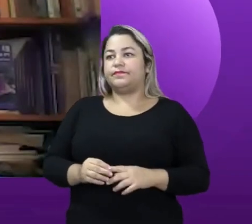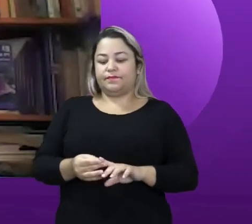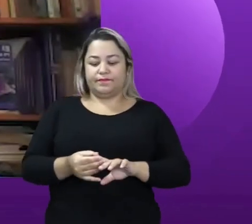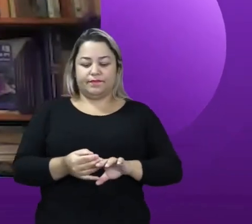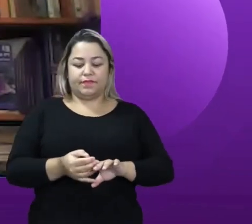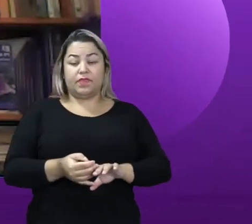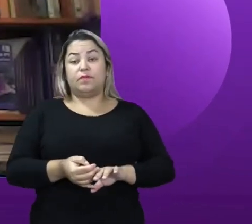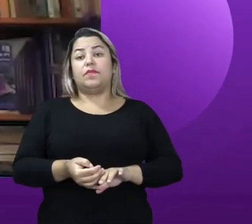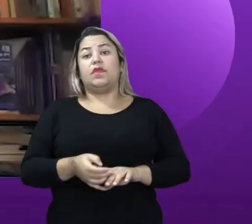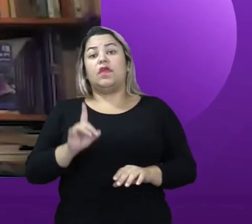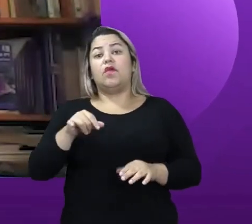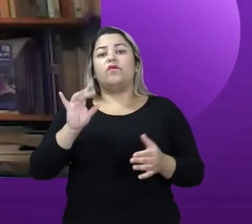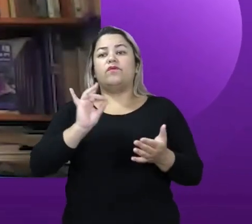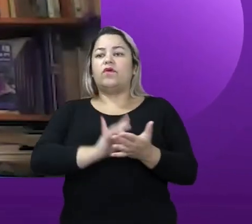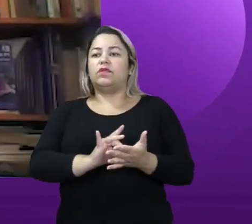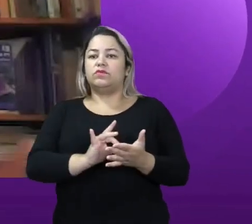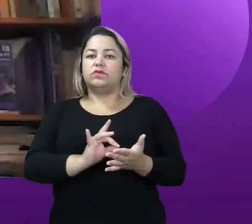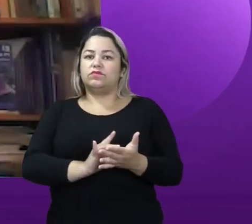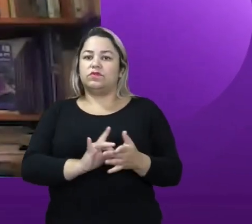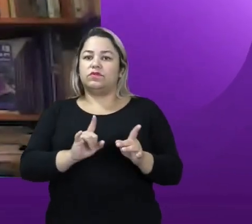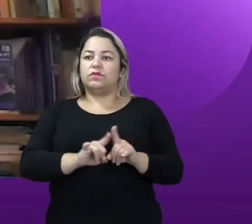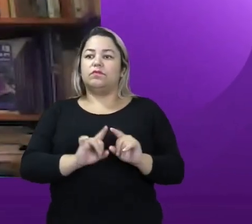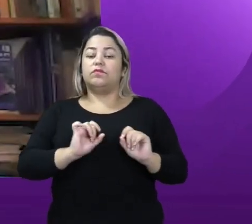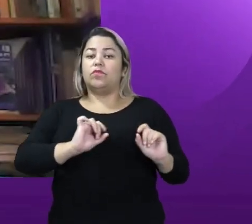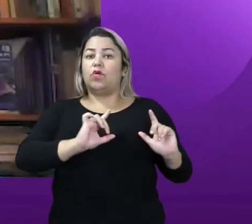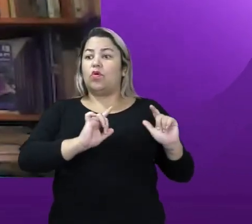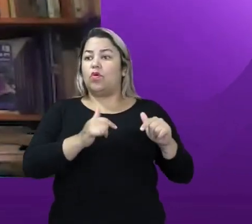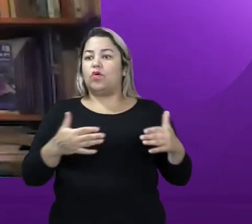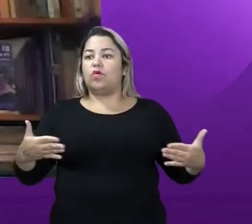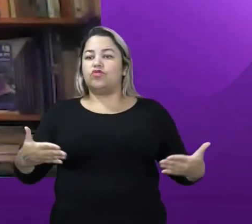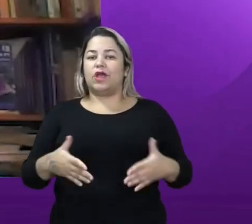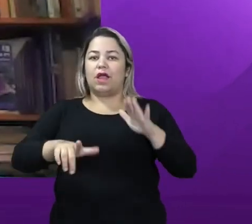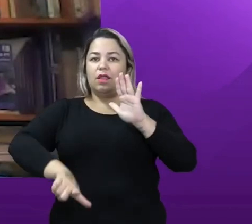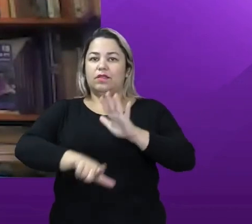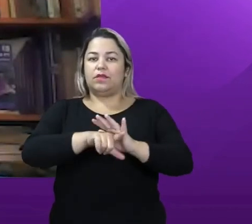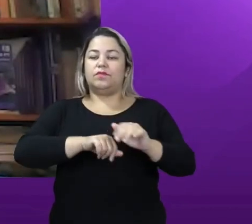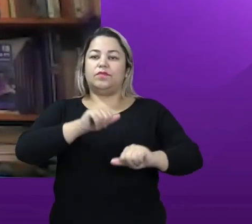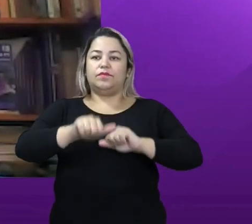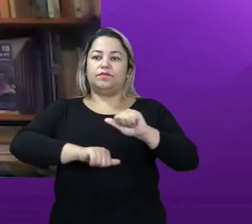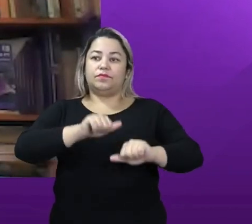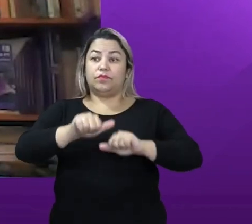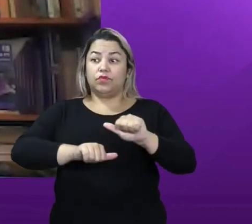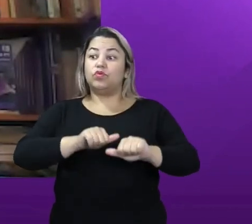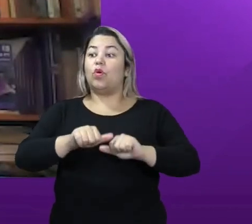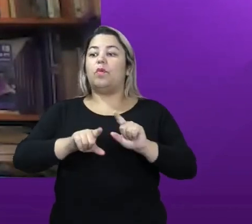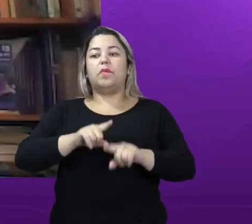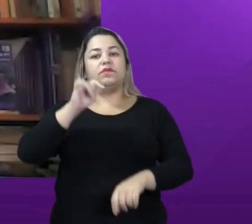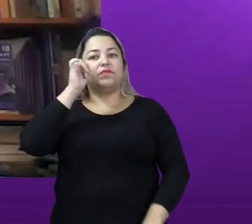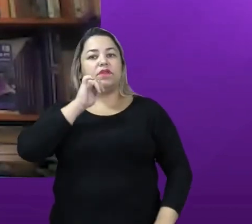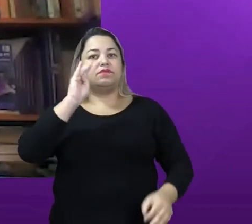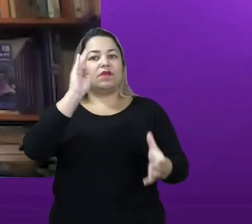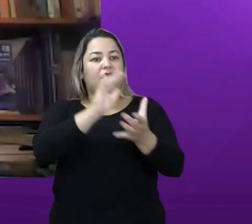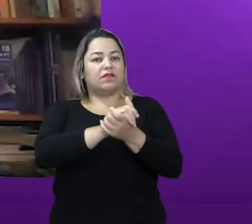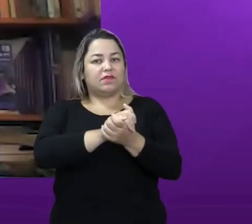Simbologia disso é o fato, né, de tradicionalmente, hoje a lei mudou, mas tradicionalmente as mulheres se